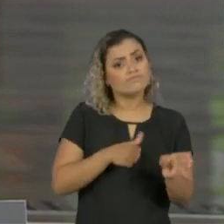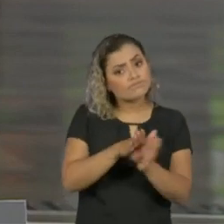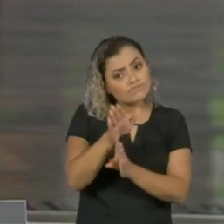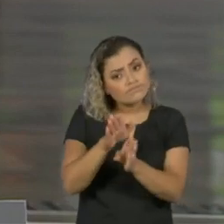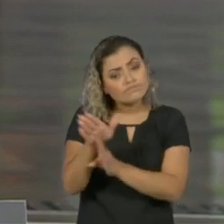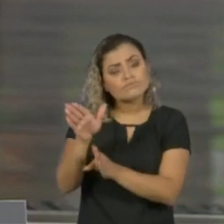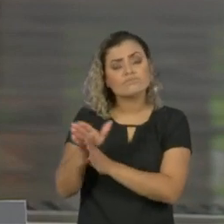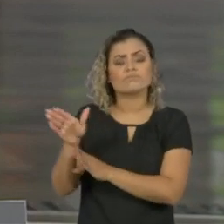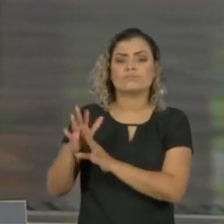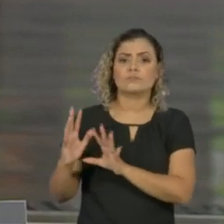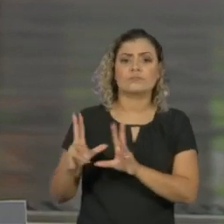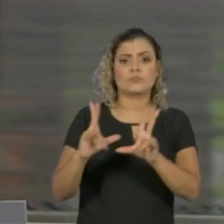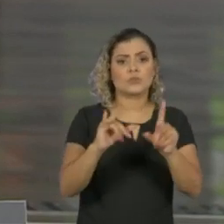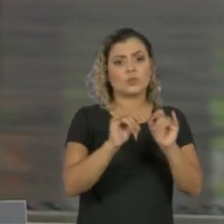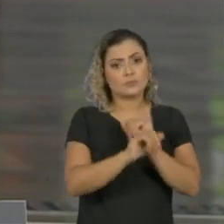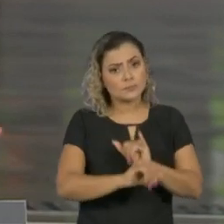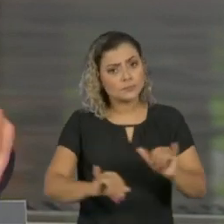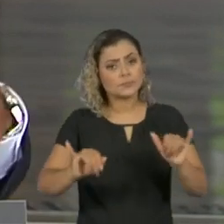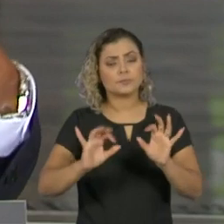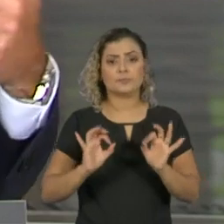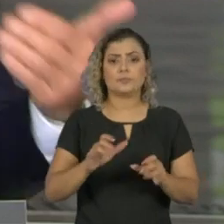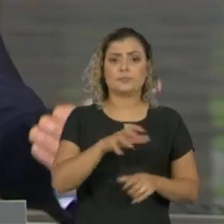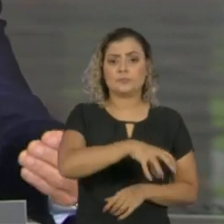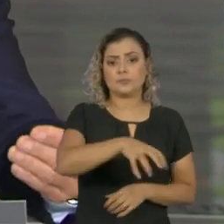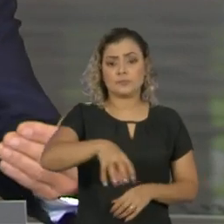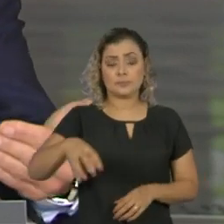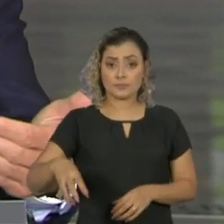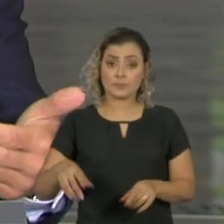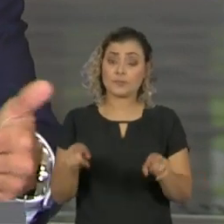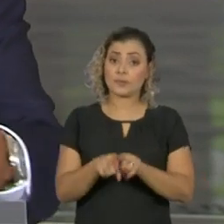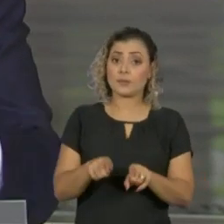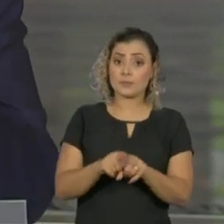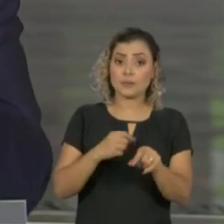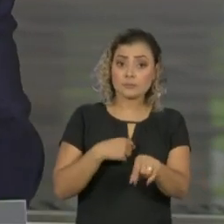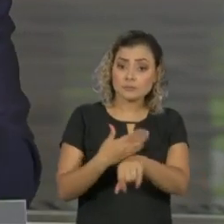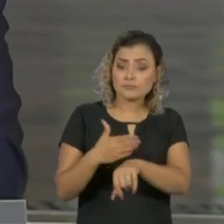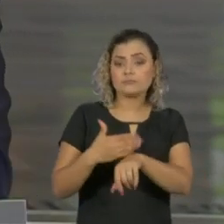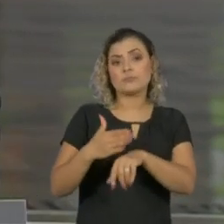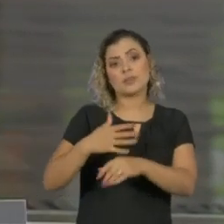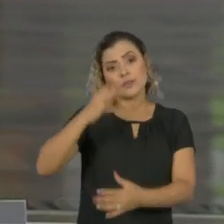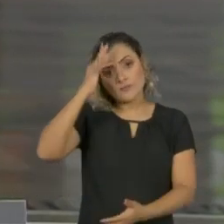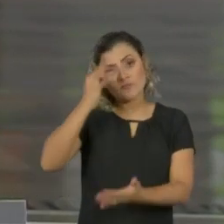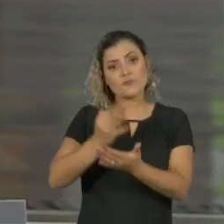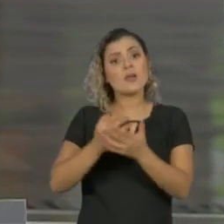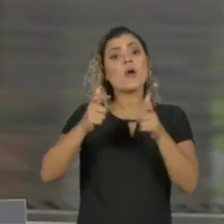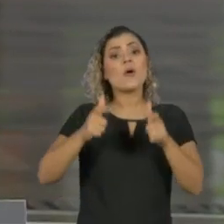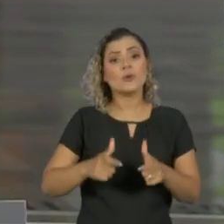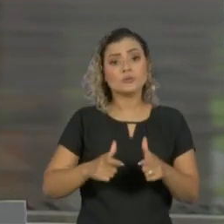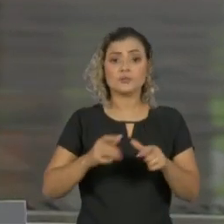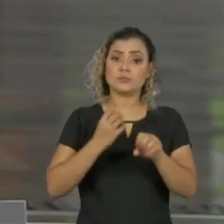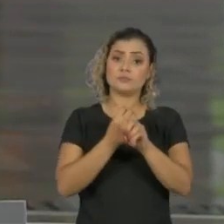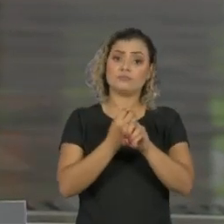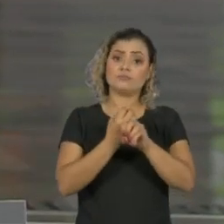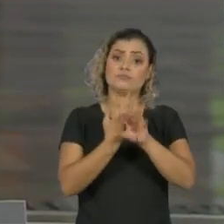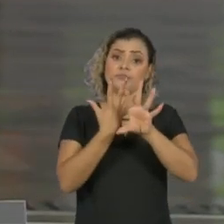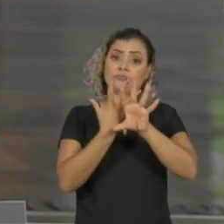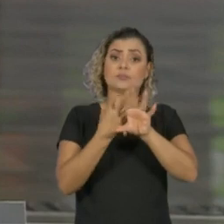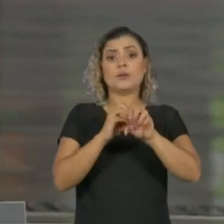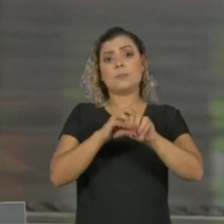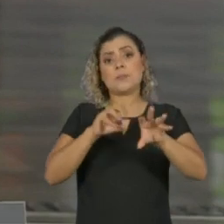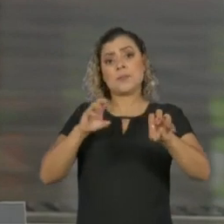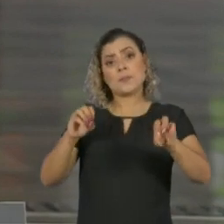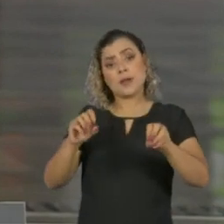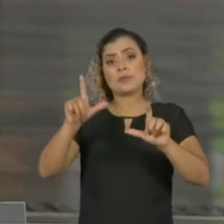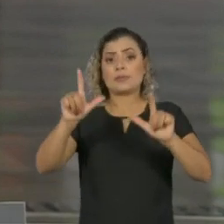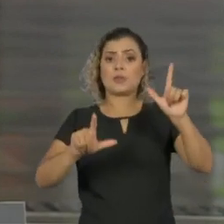comunicarem a todos, a toda a sua rede e exercitarem a fé através da versão eletrônica, da televisão